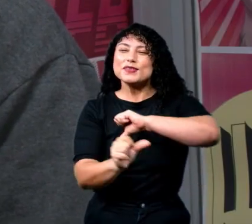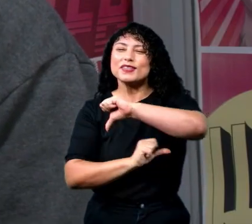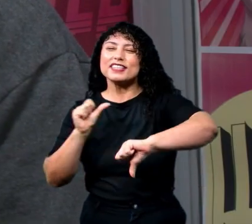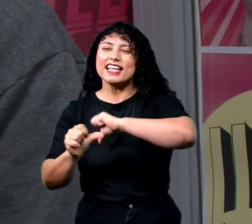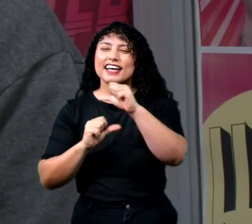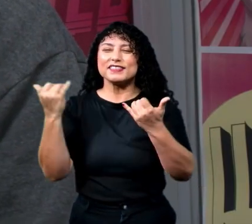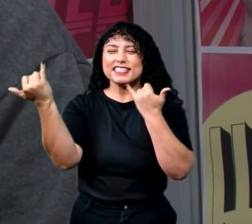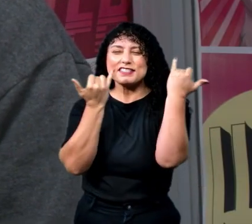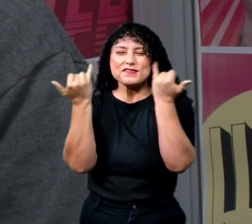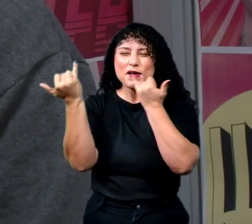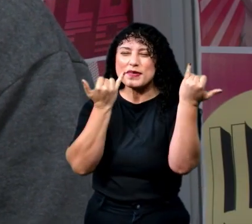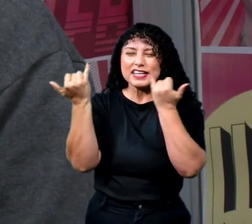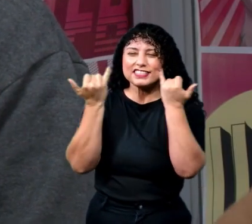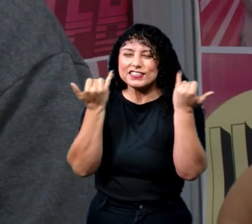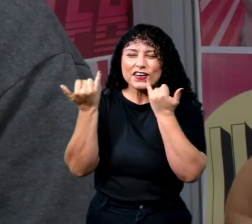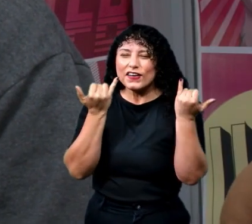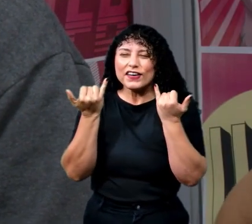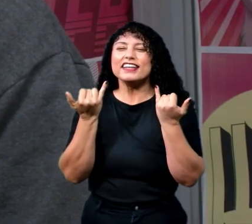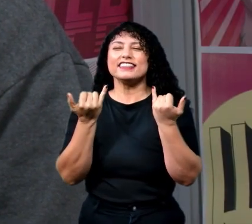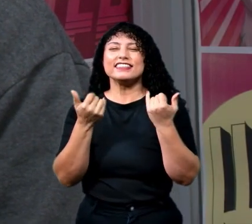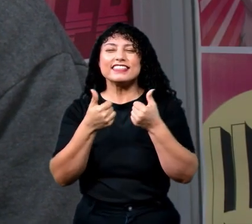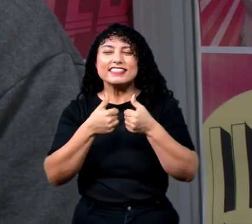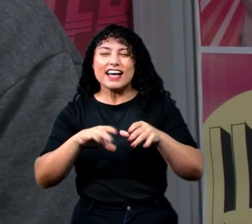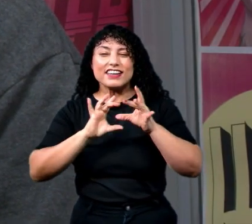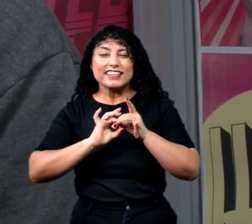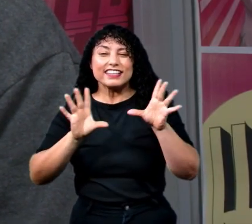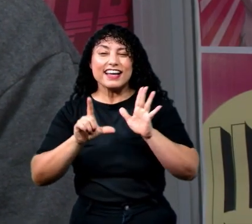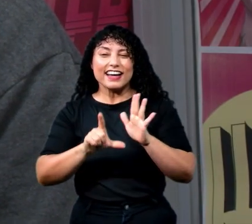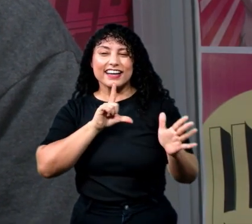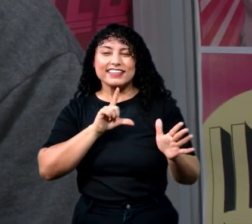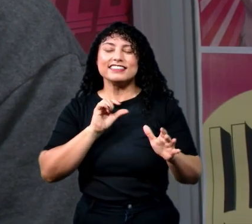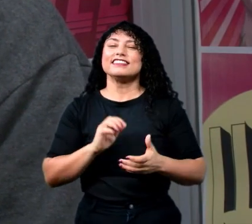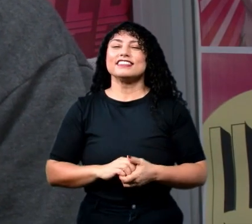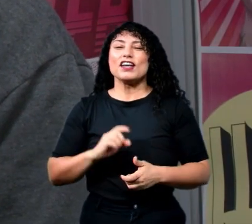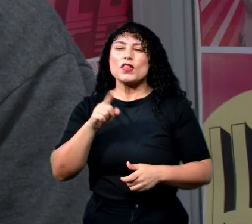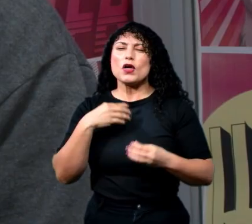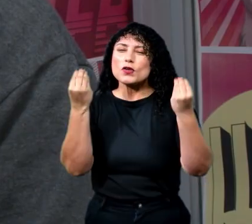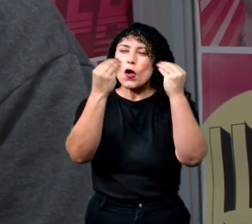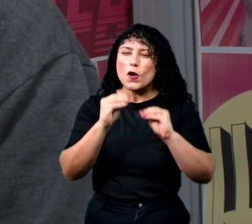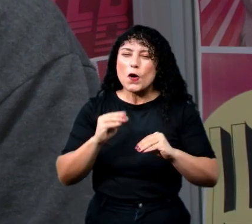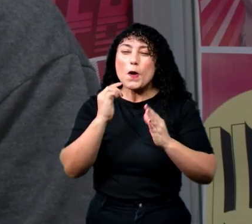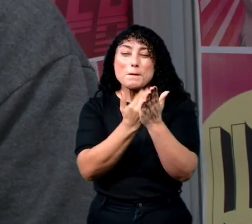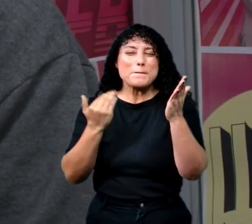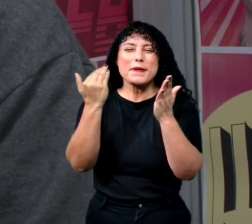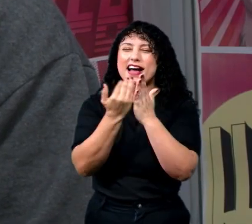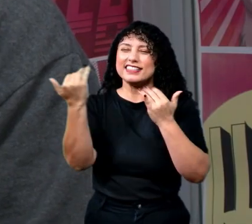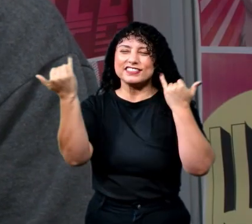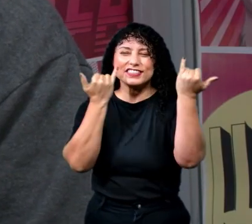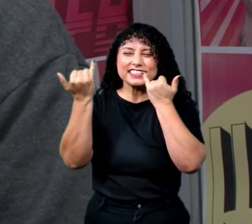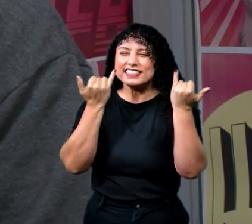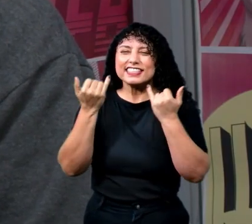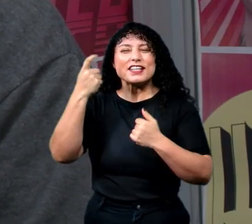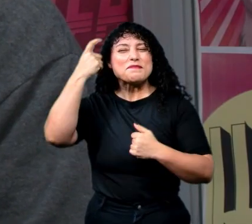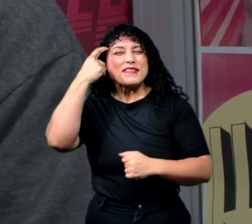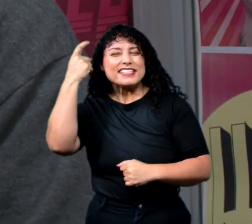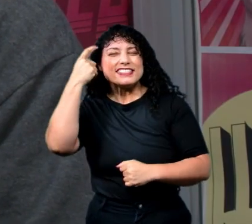das informações que estavam lá anteriormente, né? Então a gente colocou mais informações, estamos